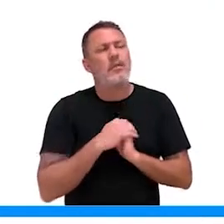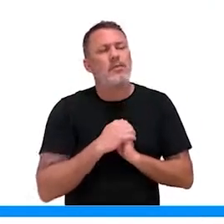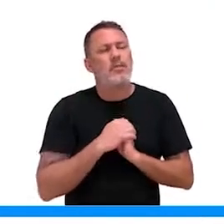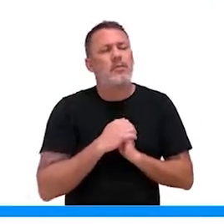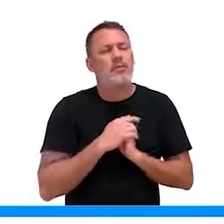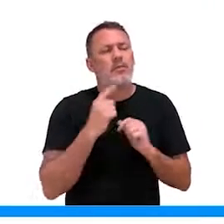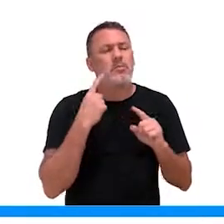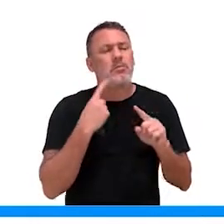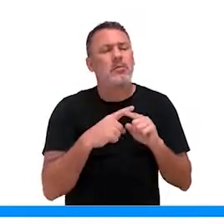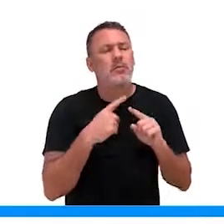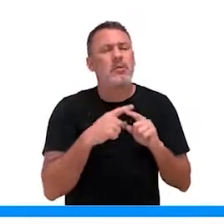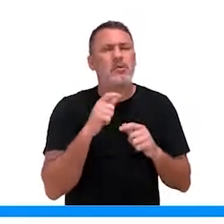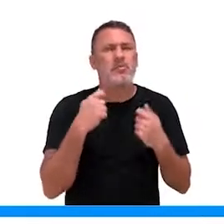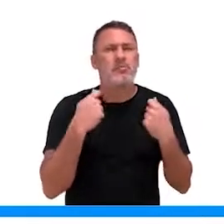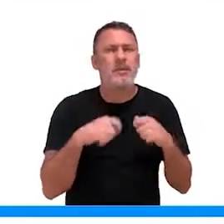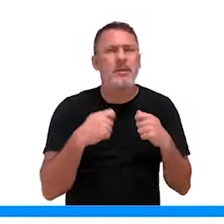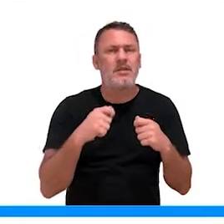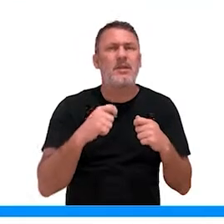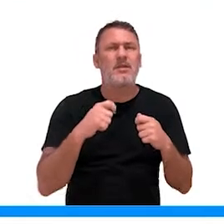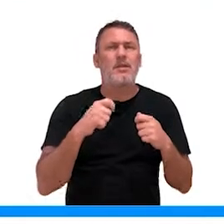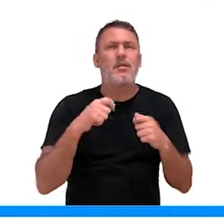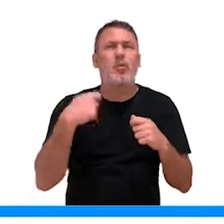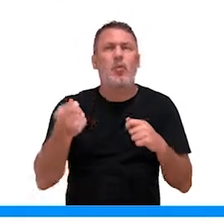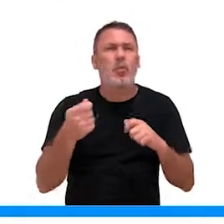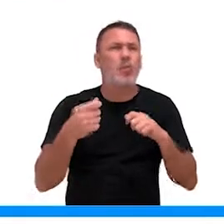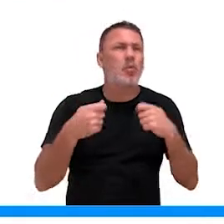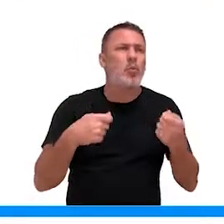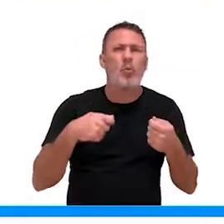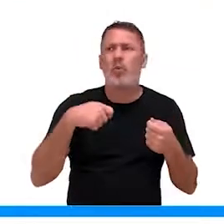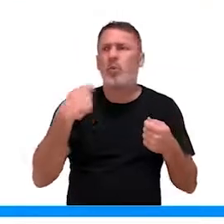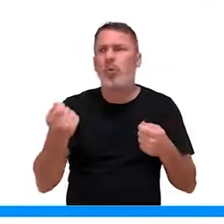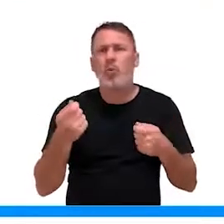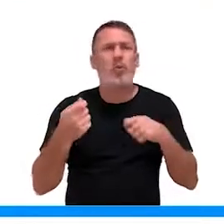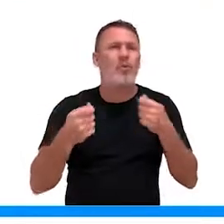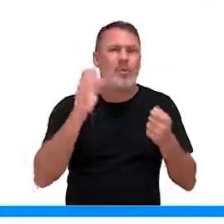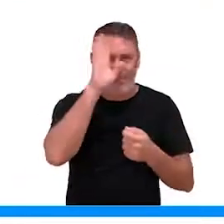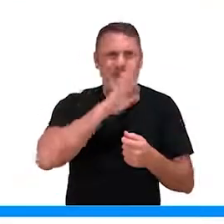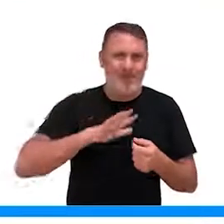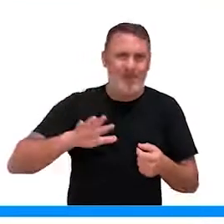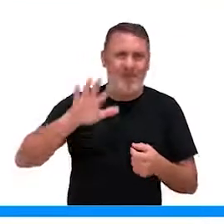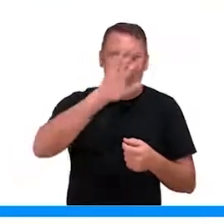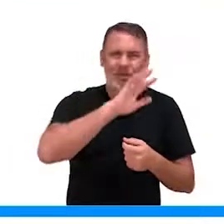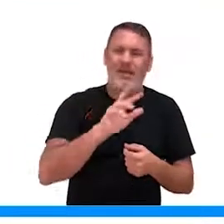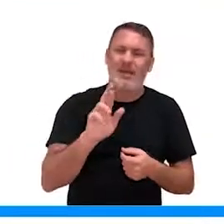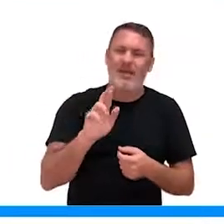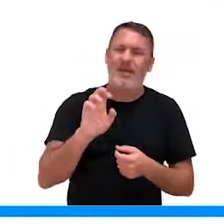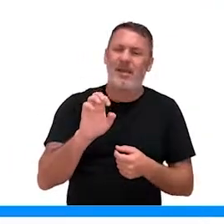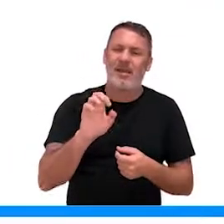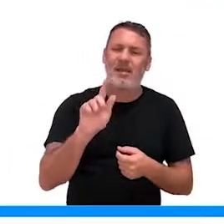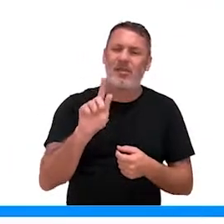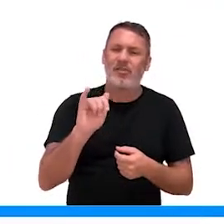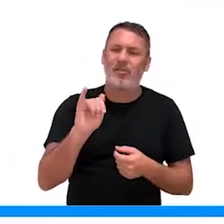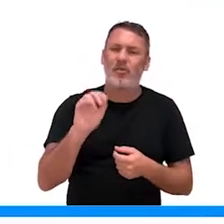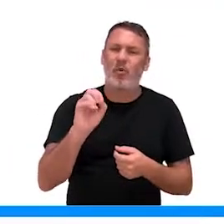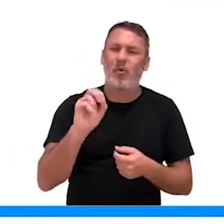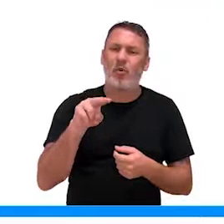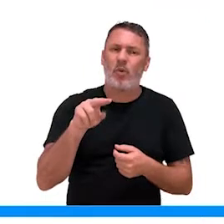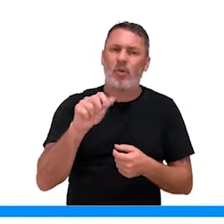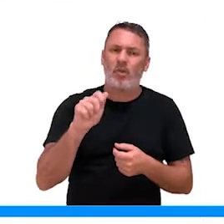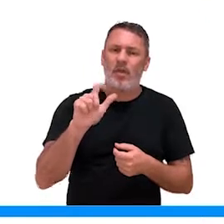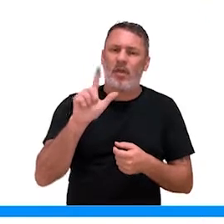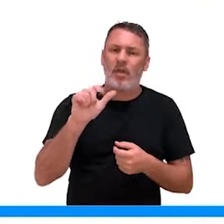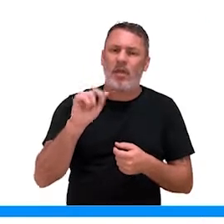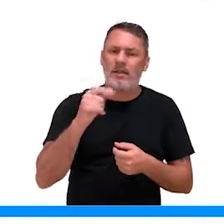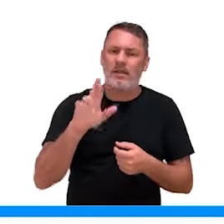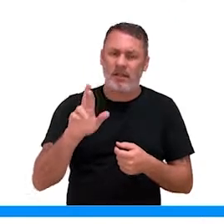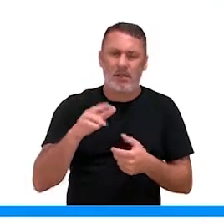que nós temos que regionalizar o Brasil? Você já parou para pensar na diversidade